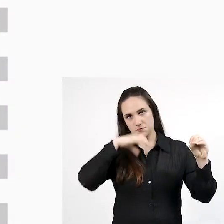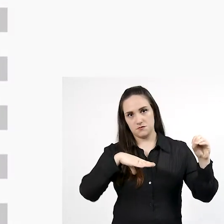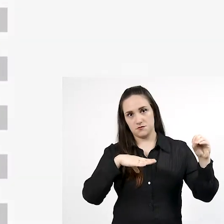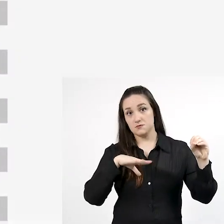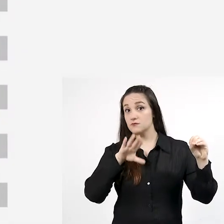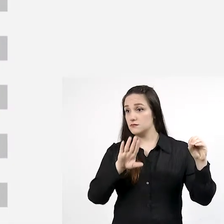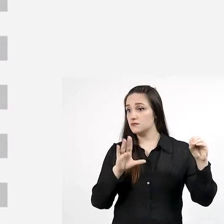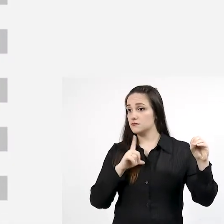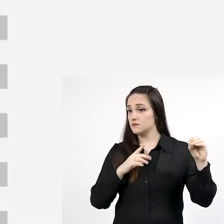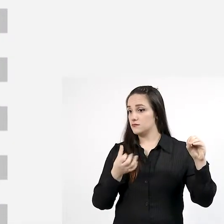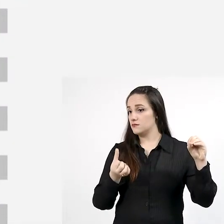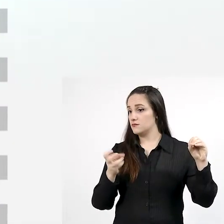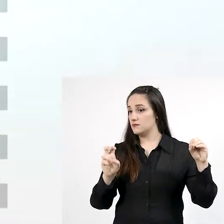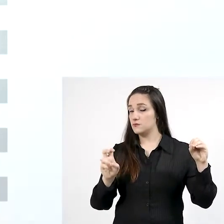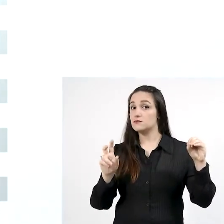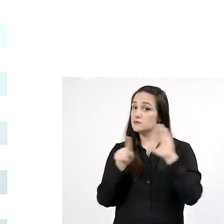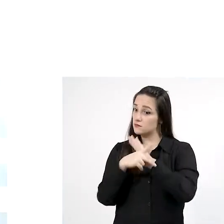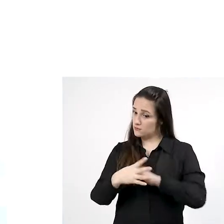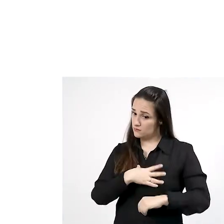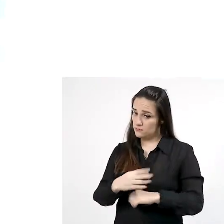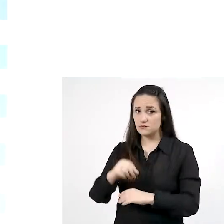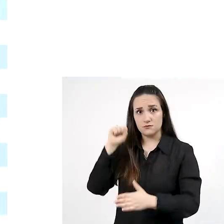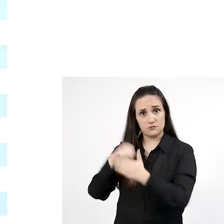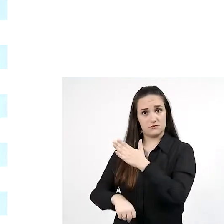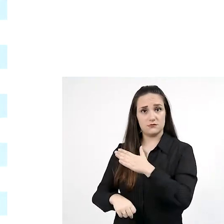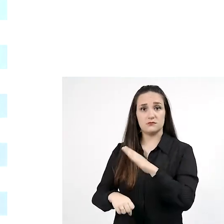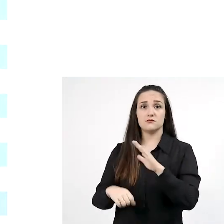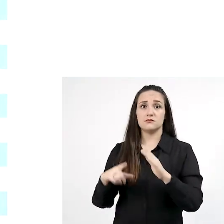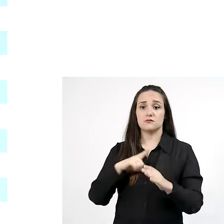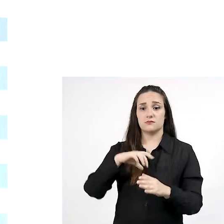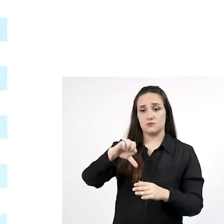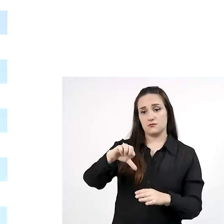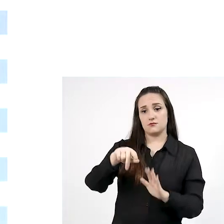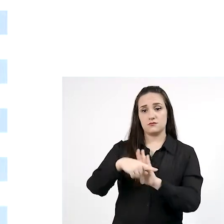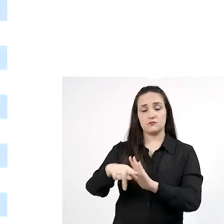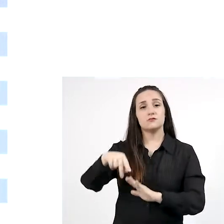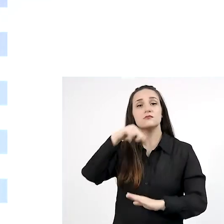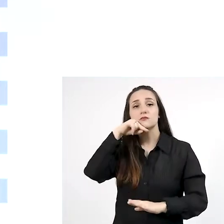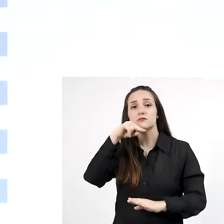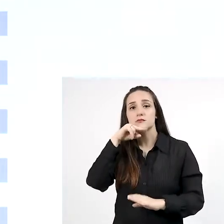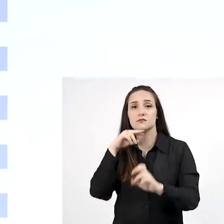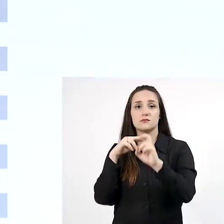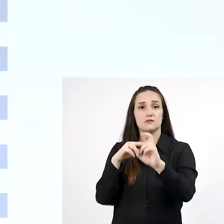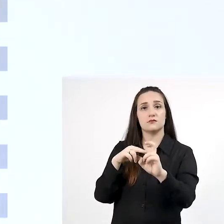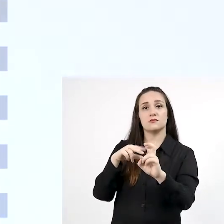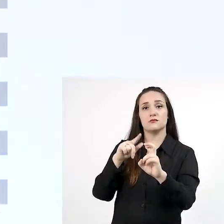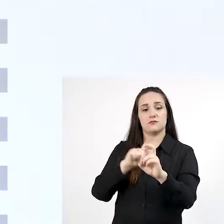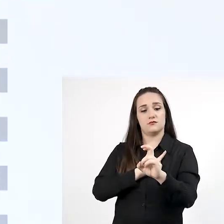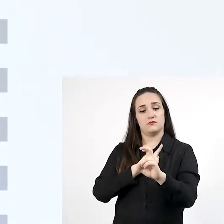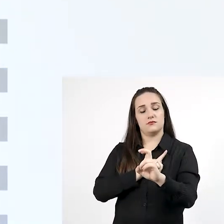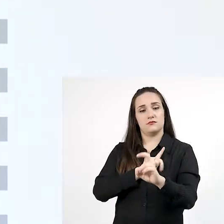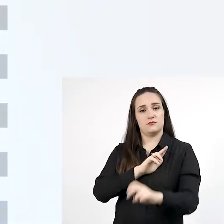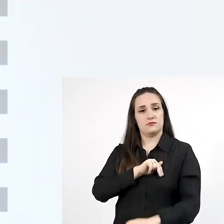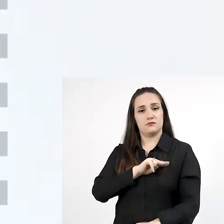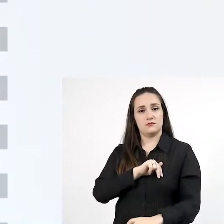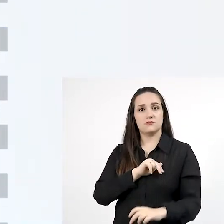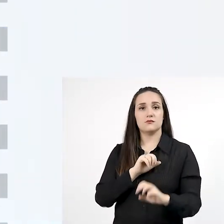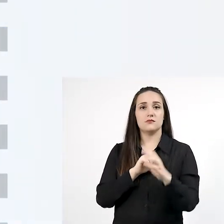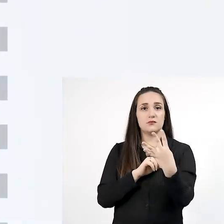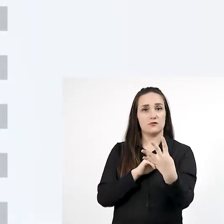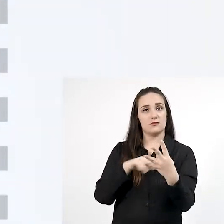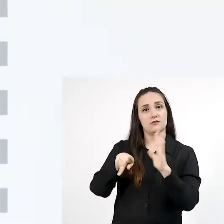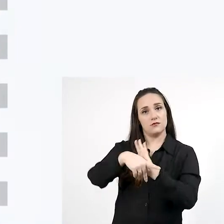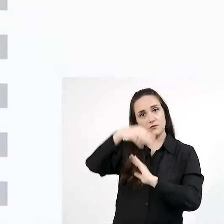são praticados por filhos da vítima, 9 por netos, 5 por genro ou nora, 4 por sobrinhos